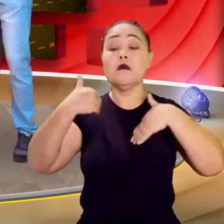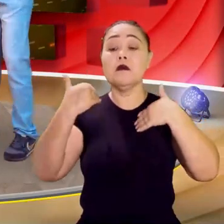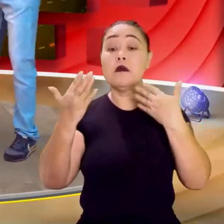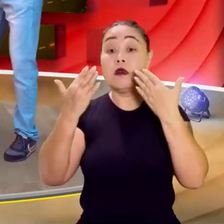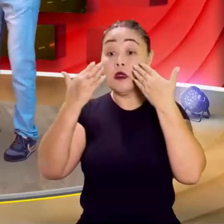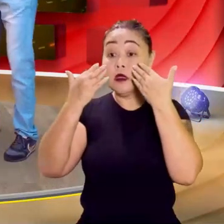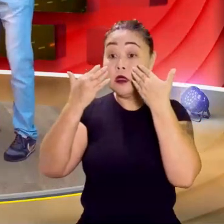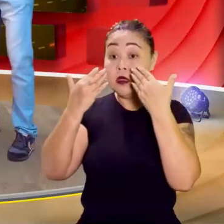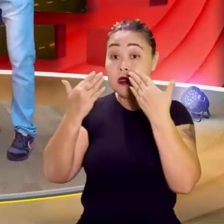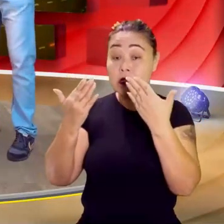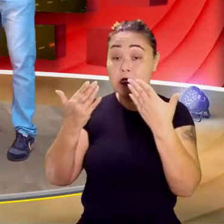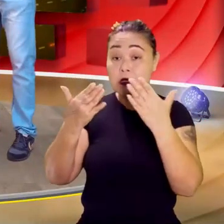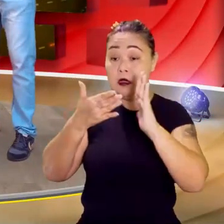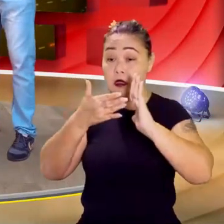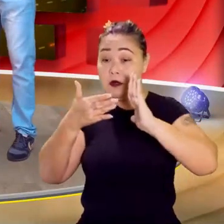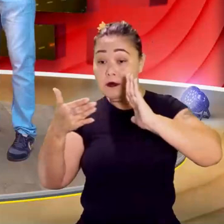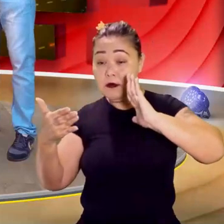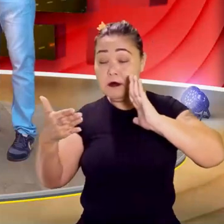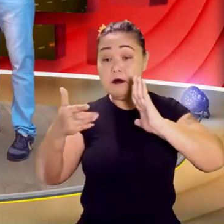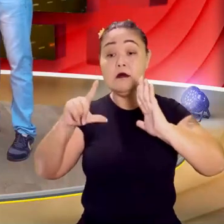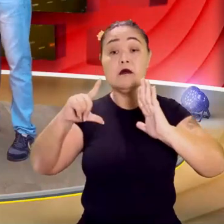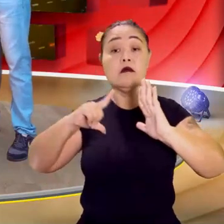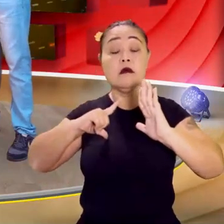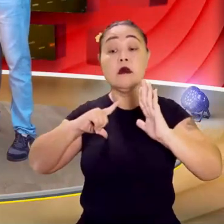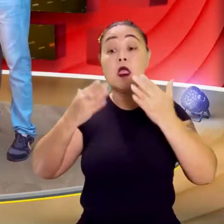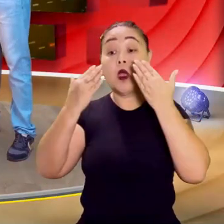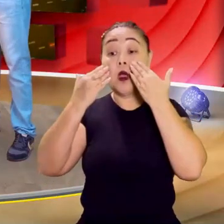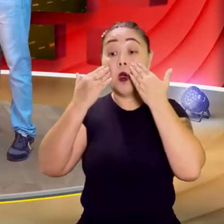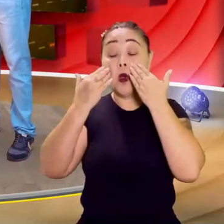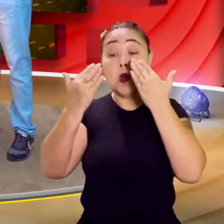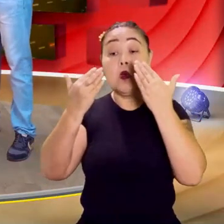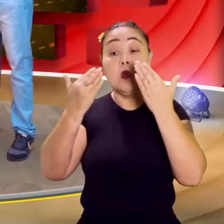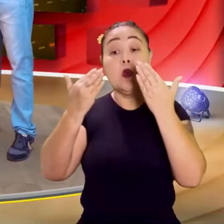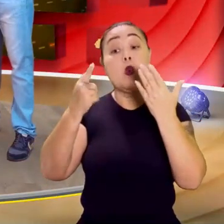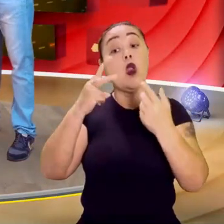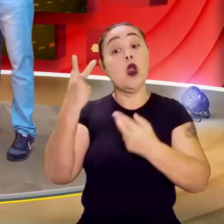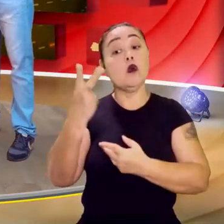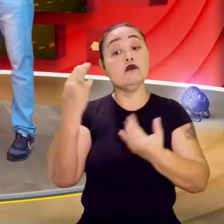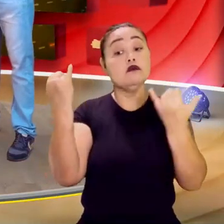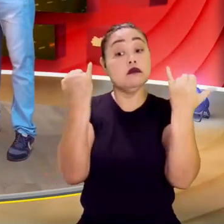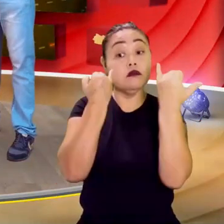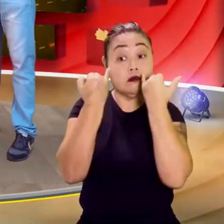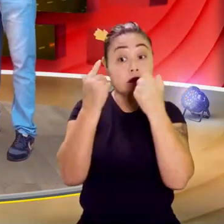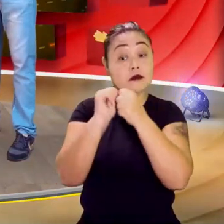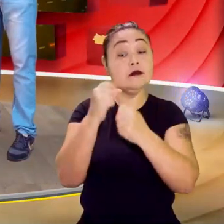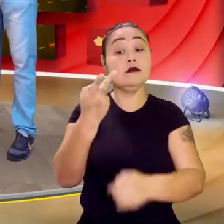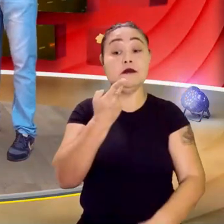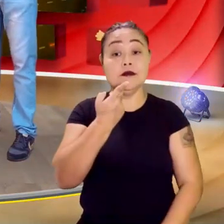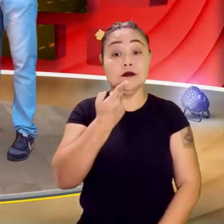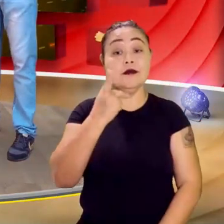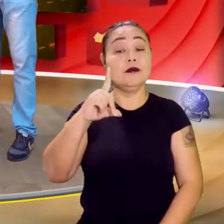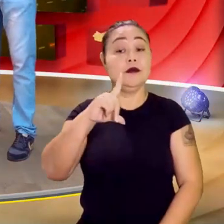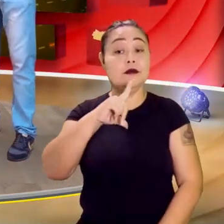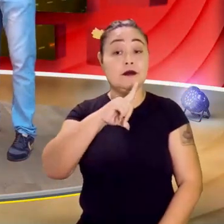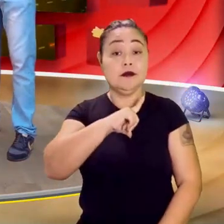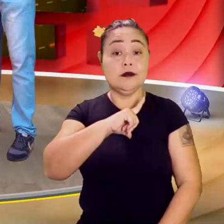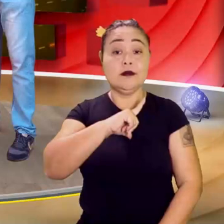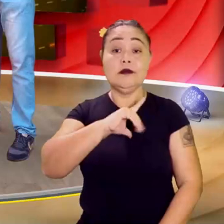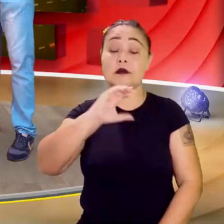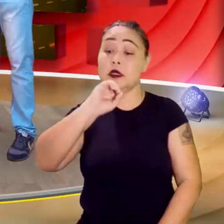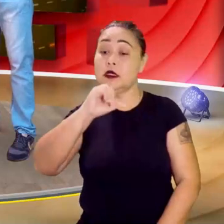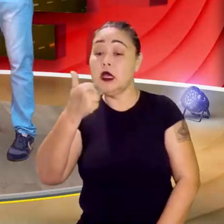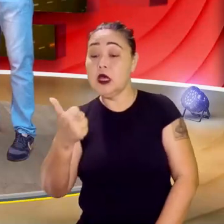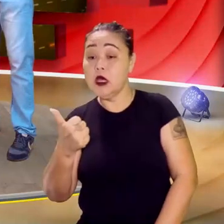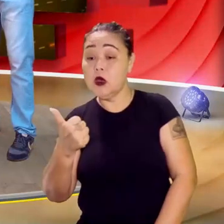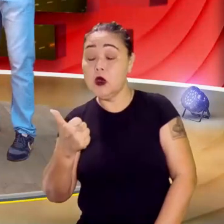nós olhamos para esse intervalo, nós temos que enxergar as duas informações que ele nos fala. Olha lá, está entre 0